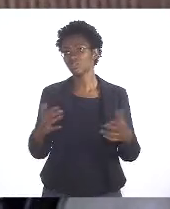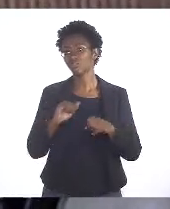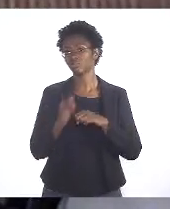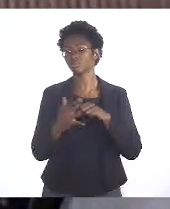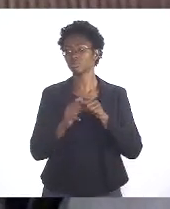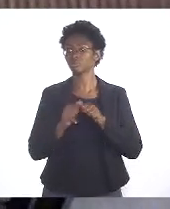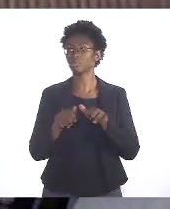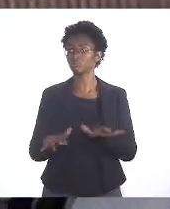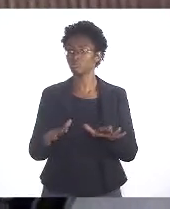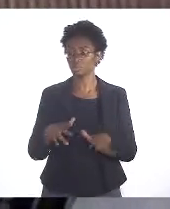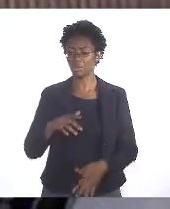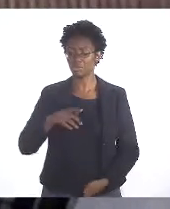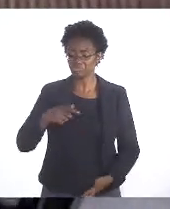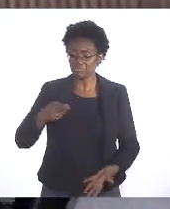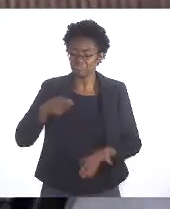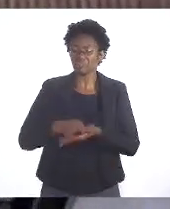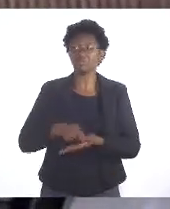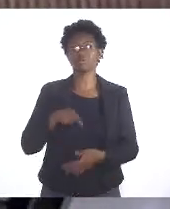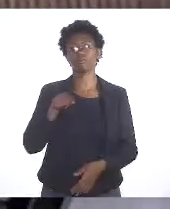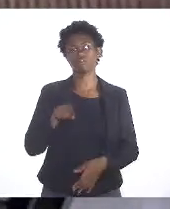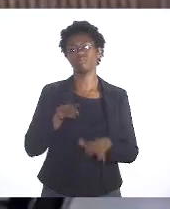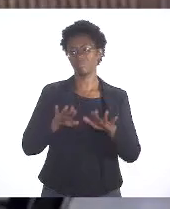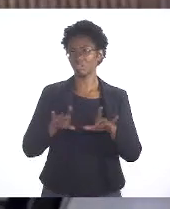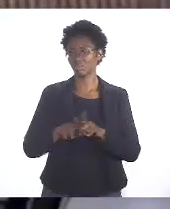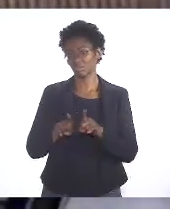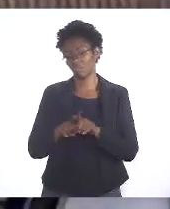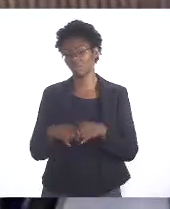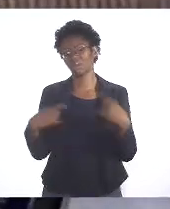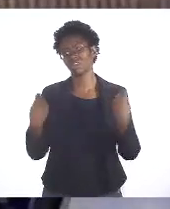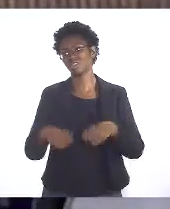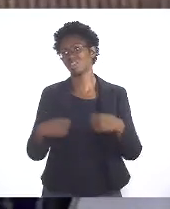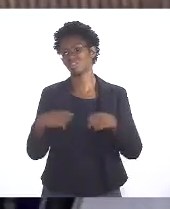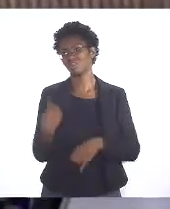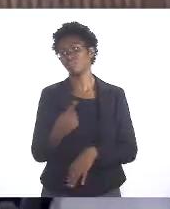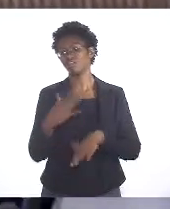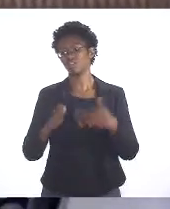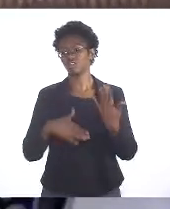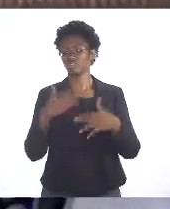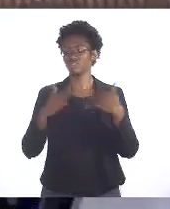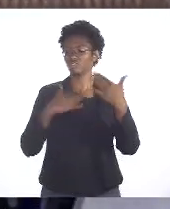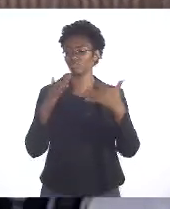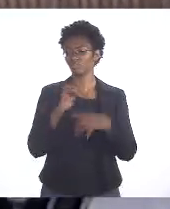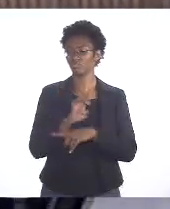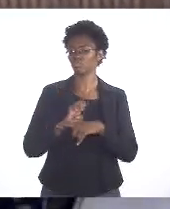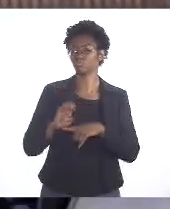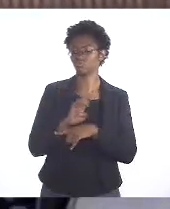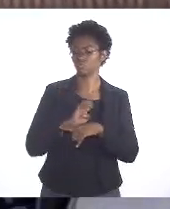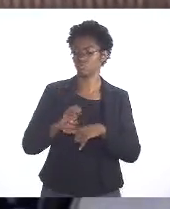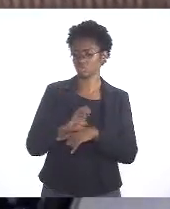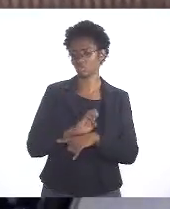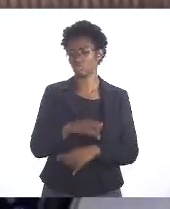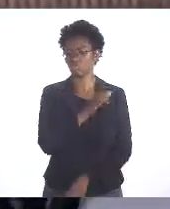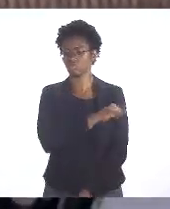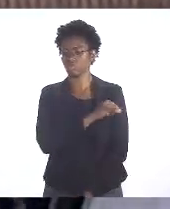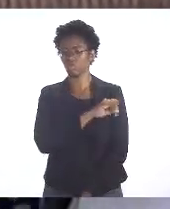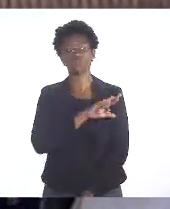isso, mas muito mais do que a pandemia, a necessidade de que a gente possa desenvolver o Estado do Rio de Janeiro, não só economicamente, mas que